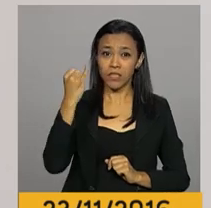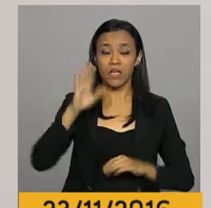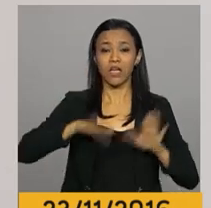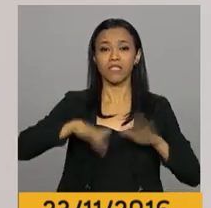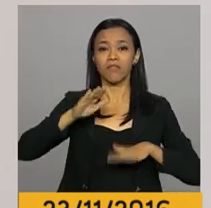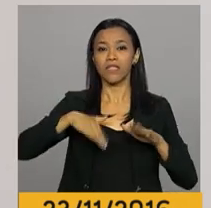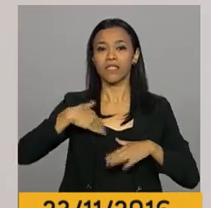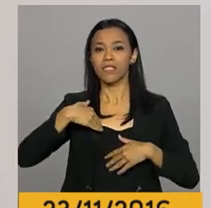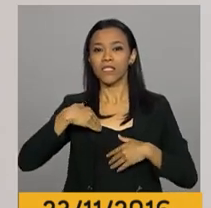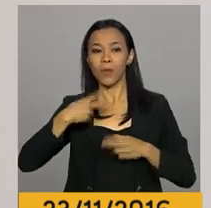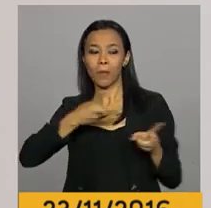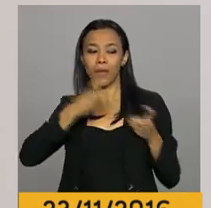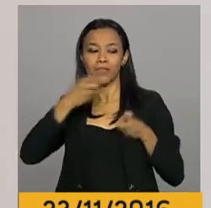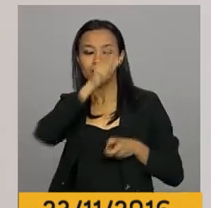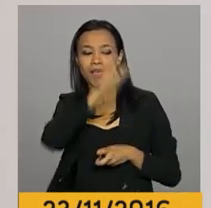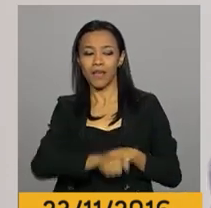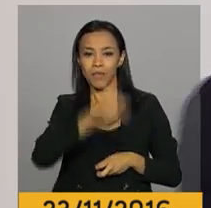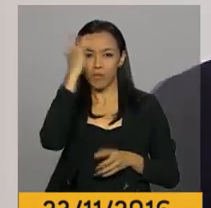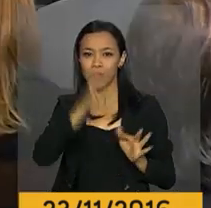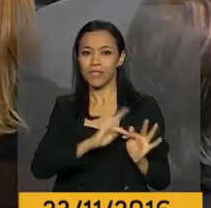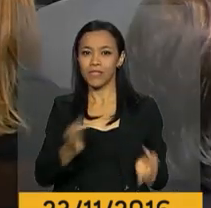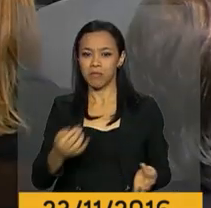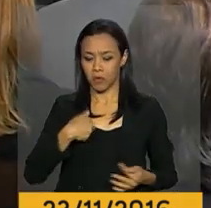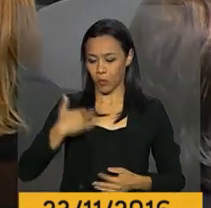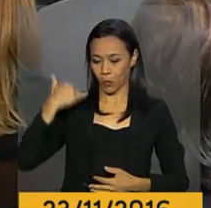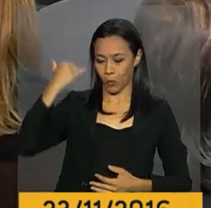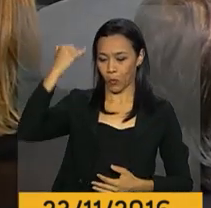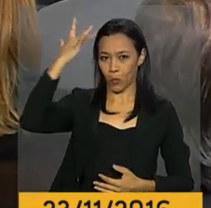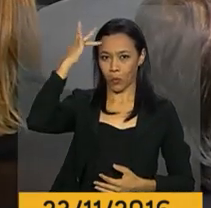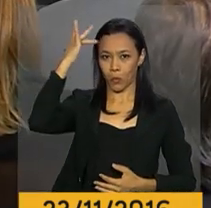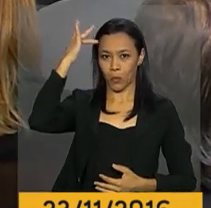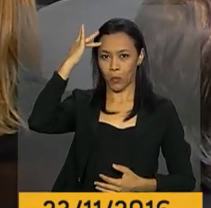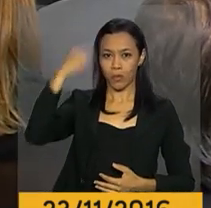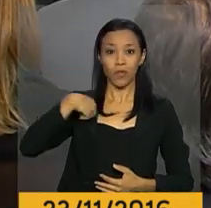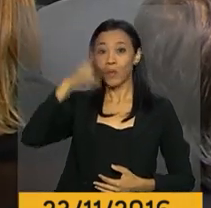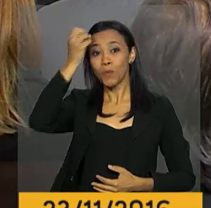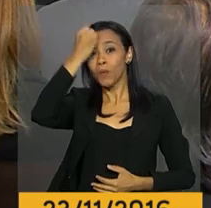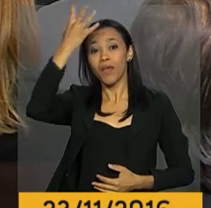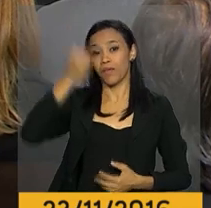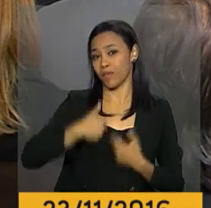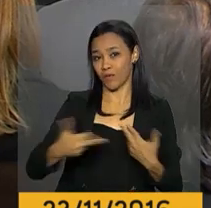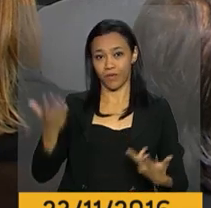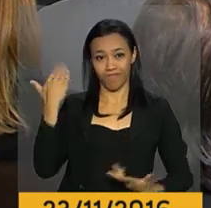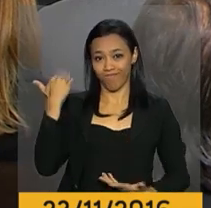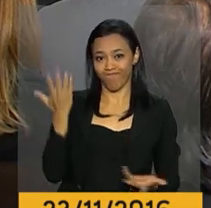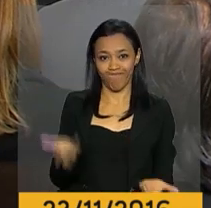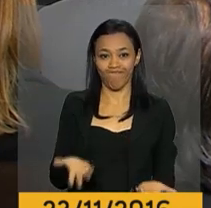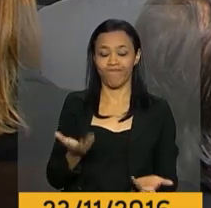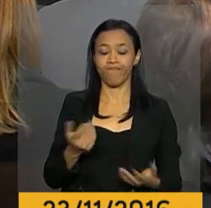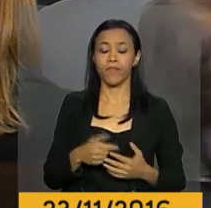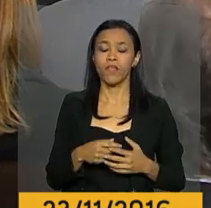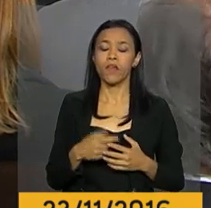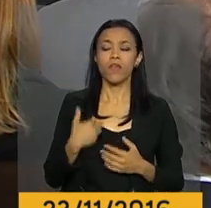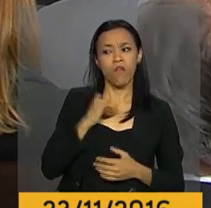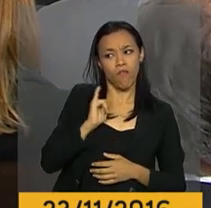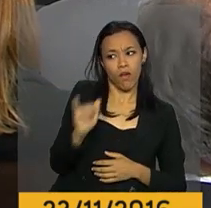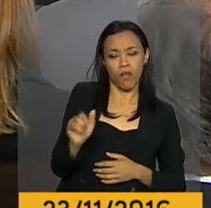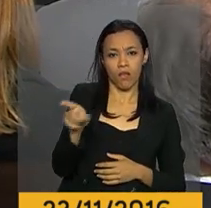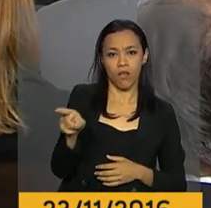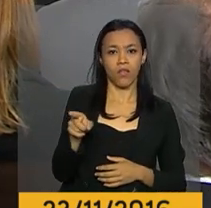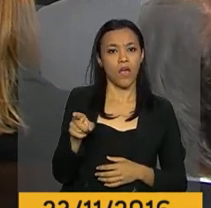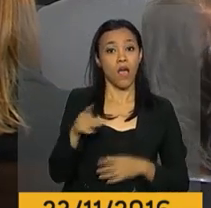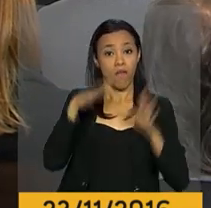os mais singelos então eu tô dizendo isso para revelar a ver o roberto que a felicidade